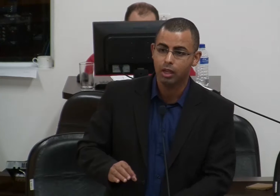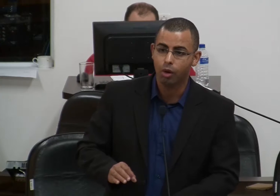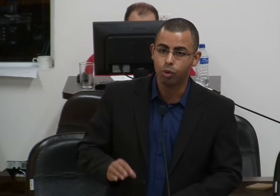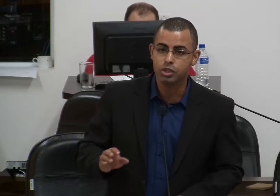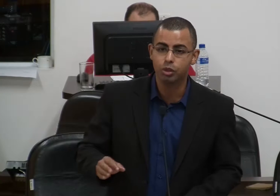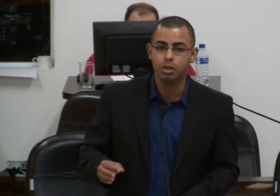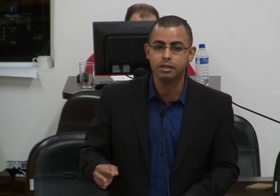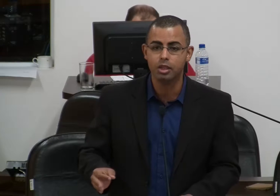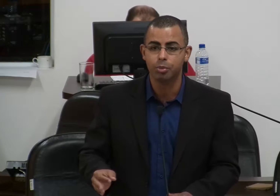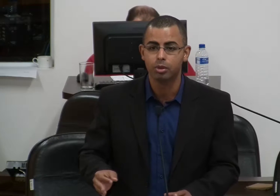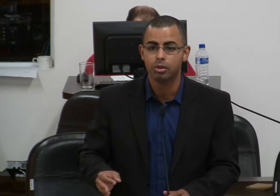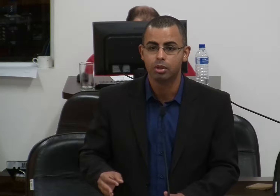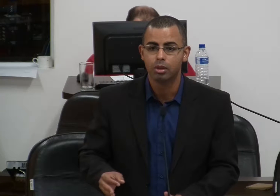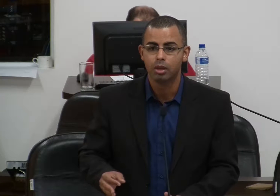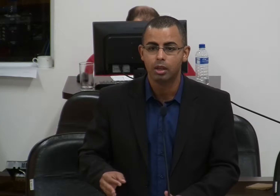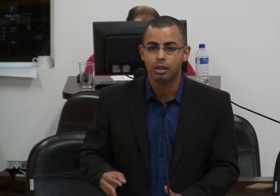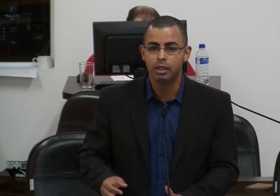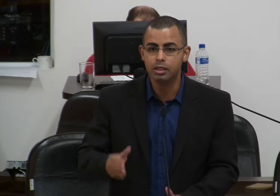85% hoje é do município,